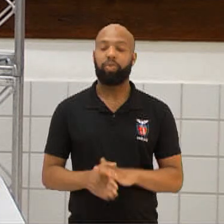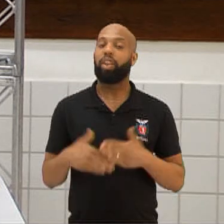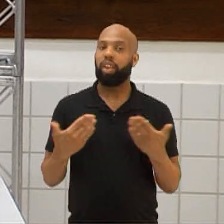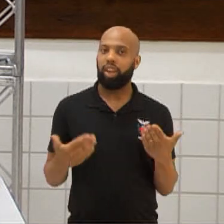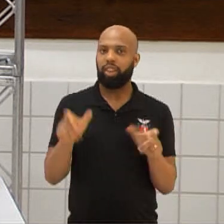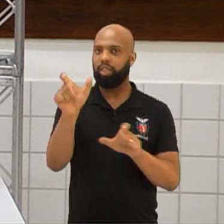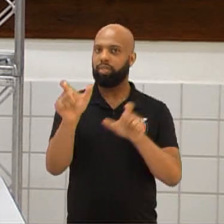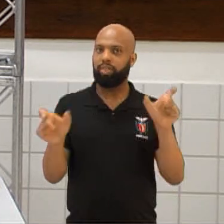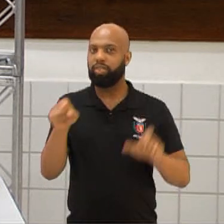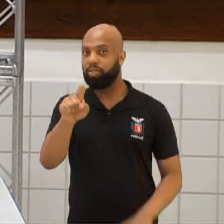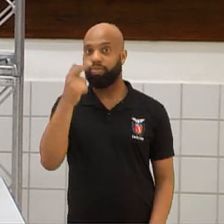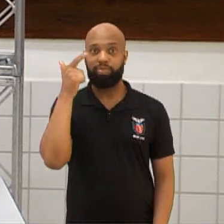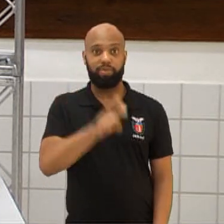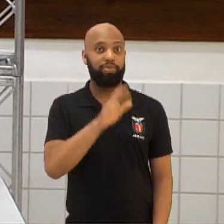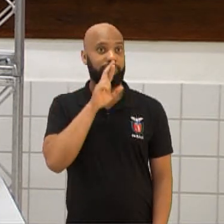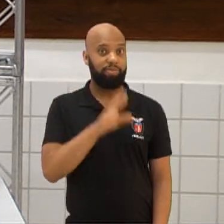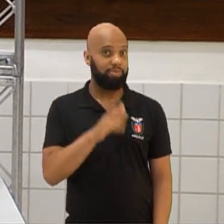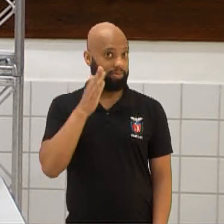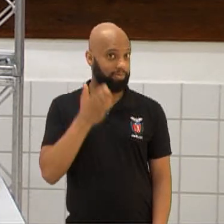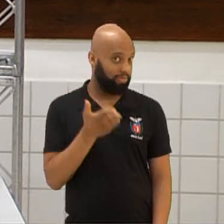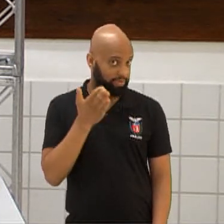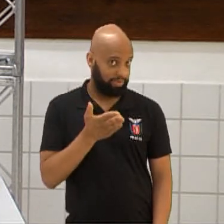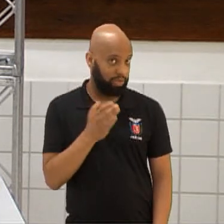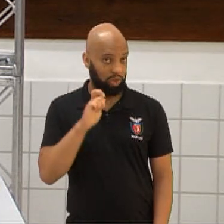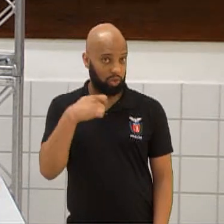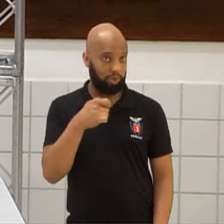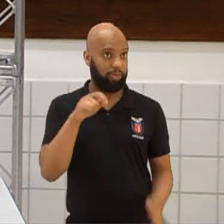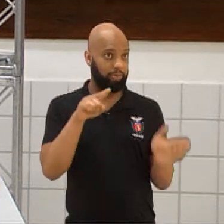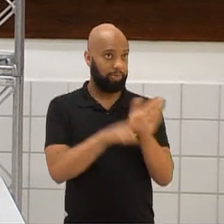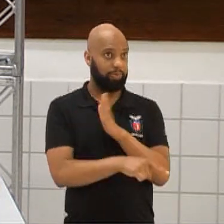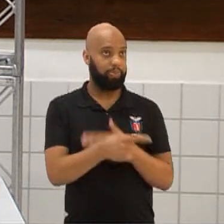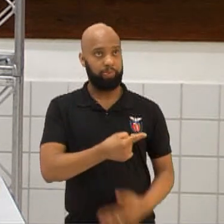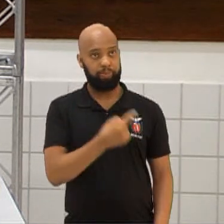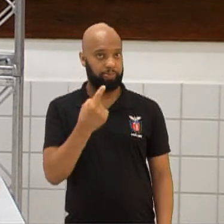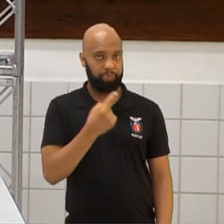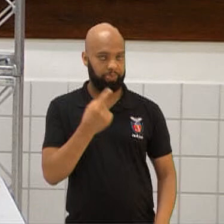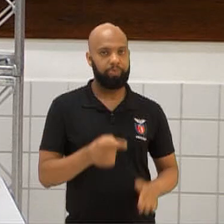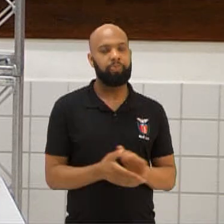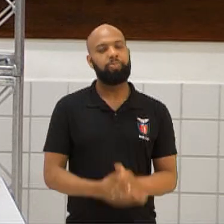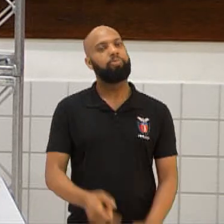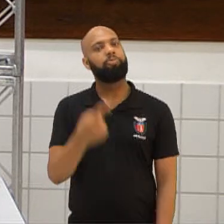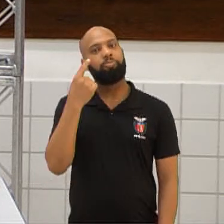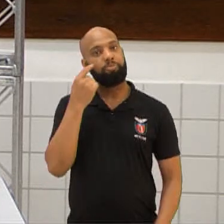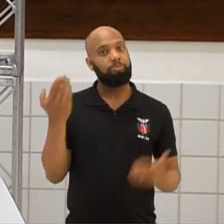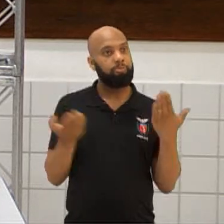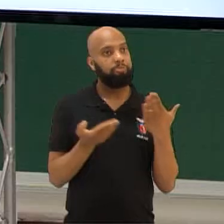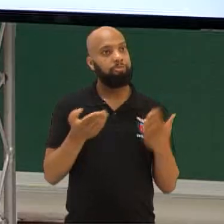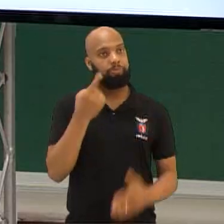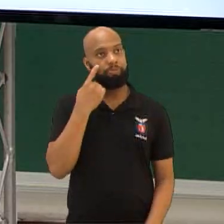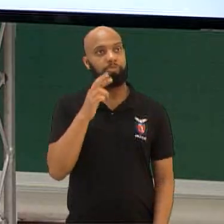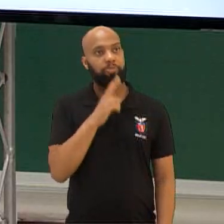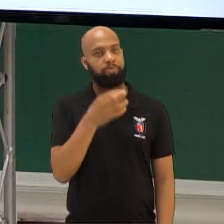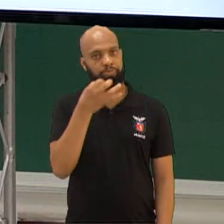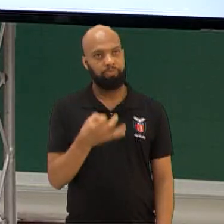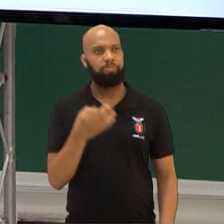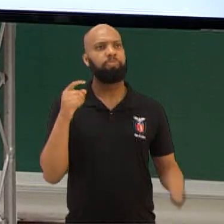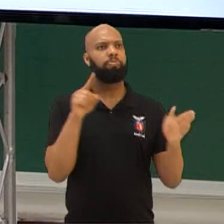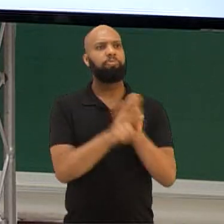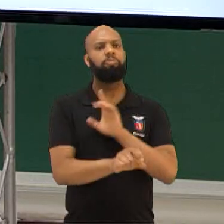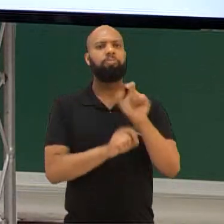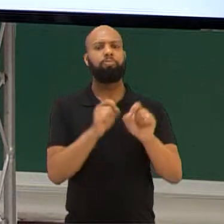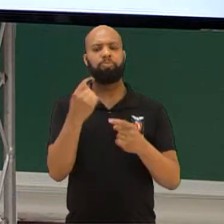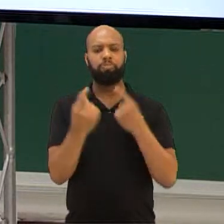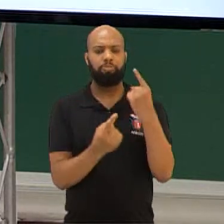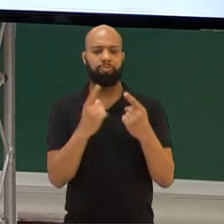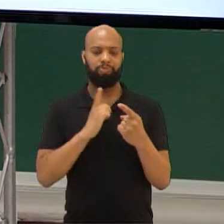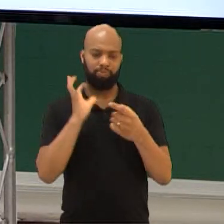Então, galerinha, conseguiram responder a questão do nosso quiz? Vamos lá à nossa resposta? Então, ele está perguntando qual é